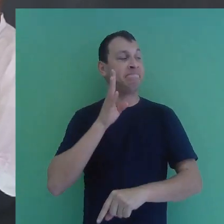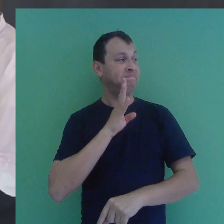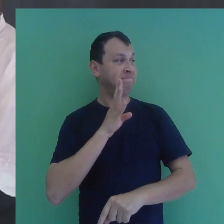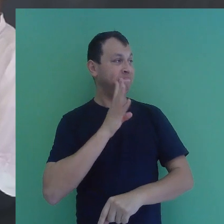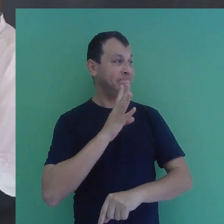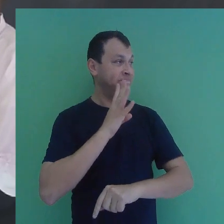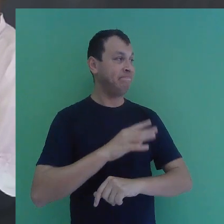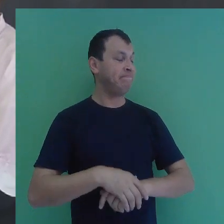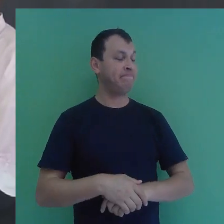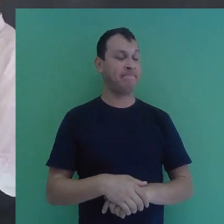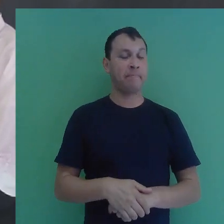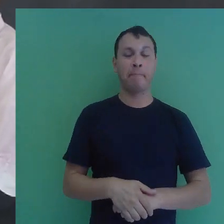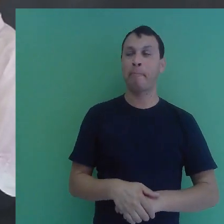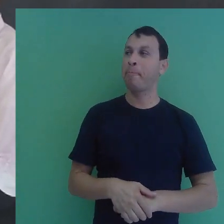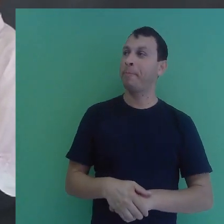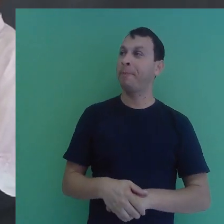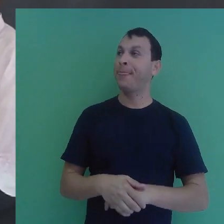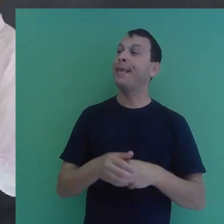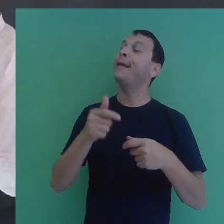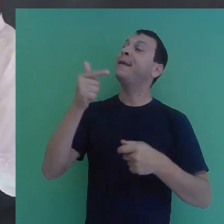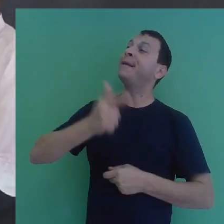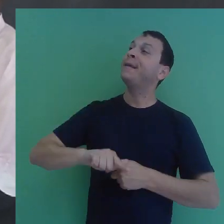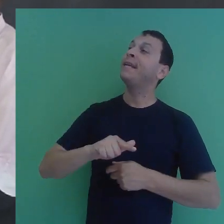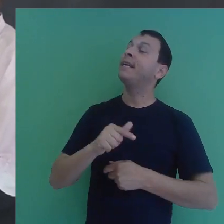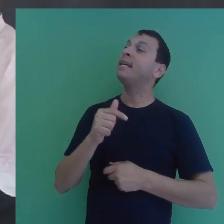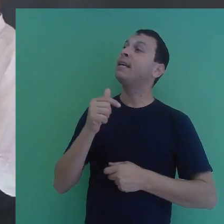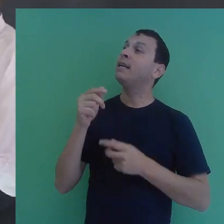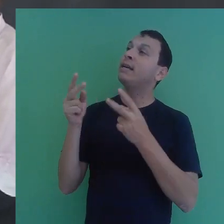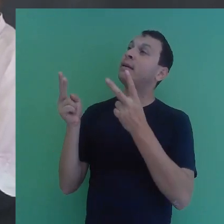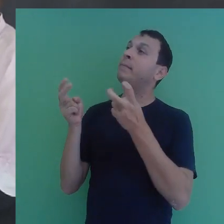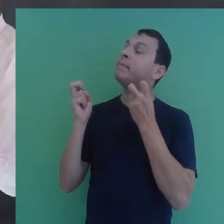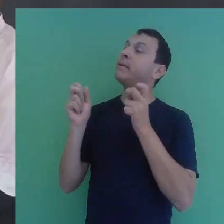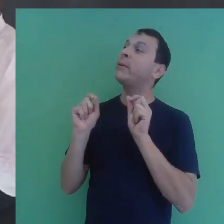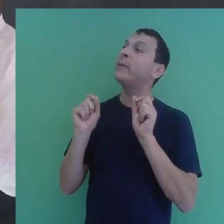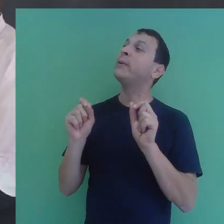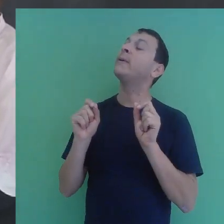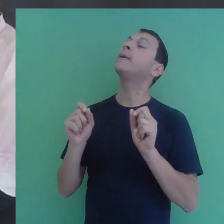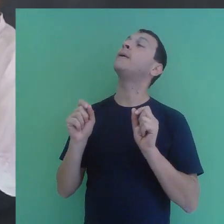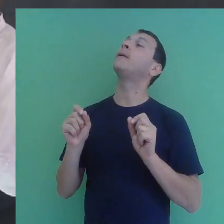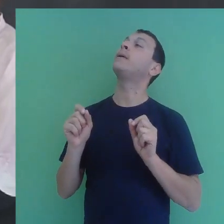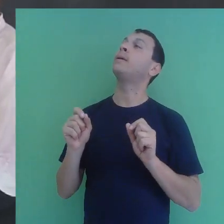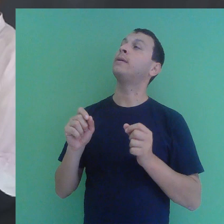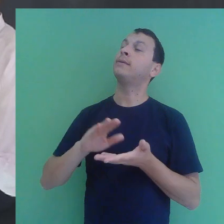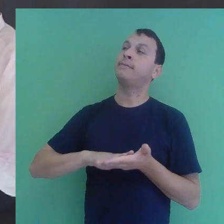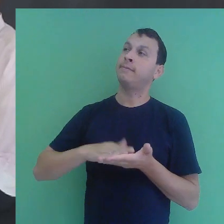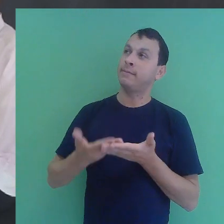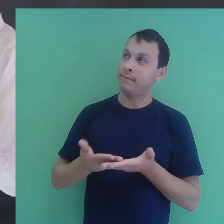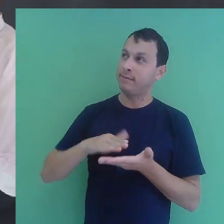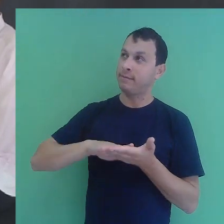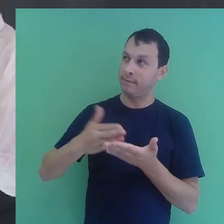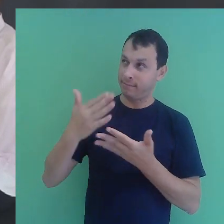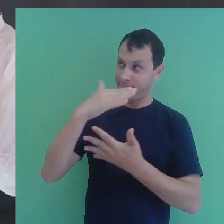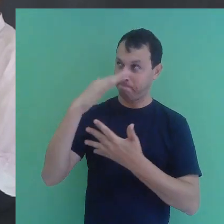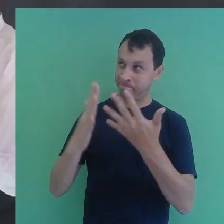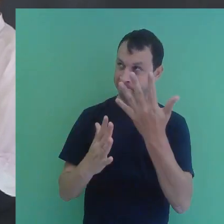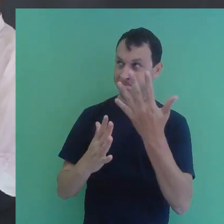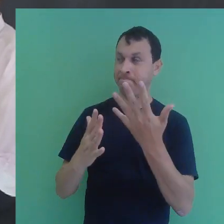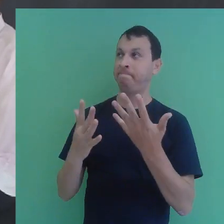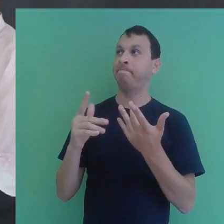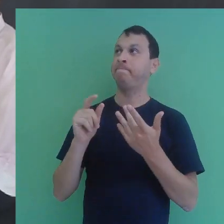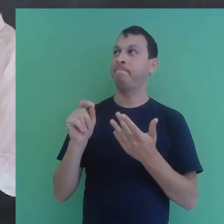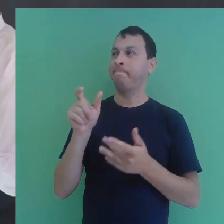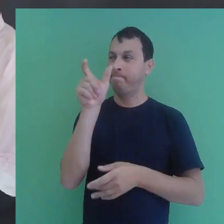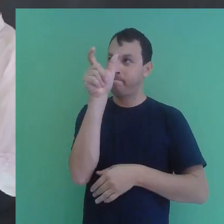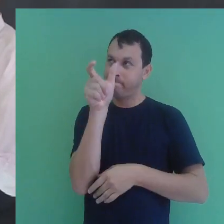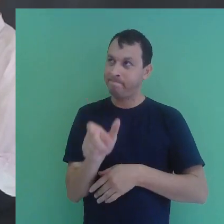E outra coisa que eu percebi também, que você até comentou comigo, que o intérprete de Libras, ele tem que, na maioria das vezes,